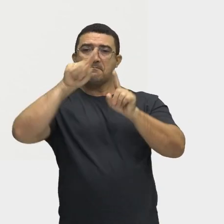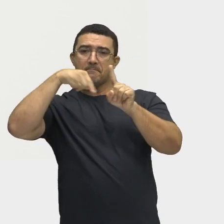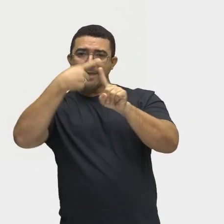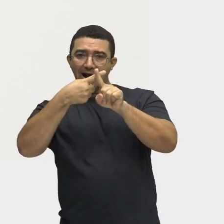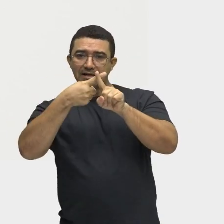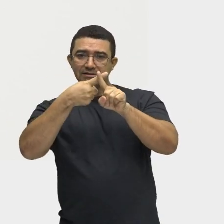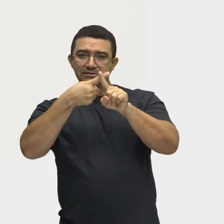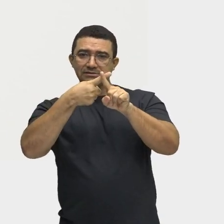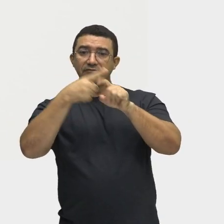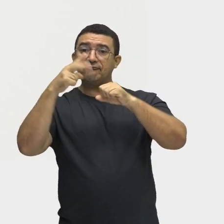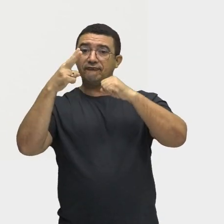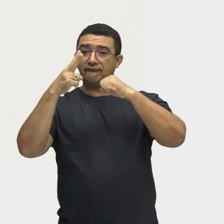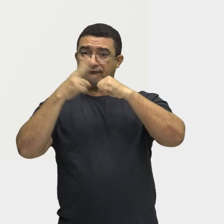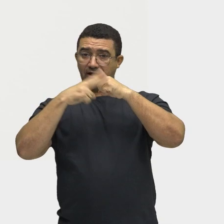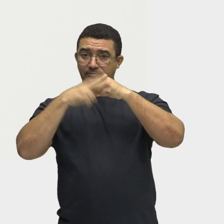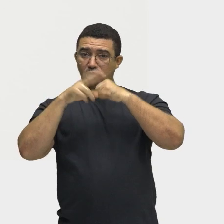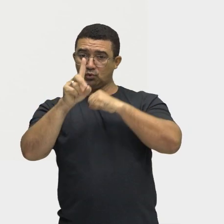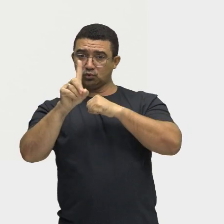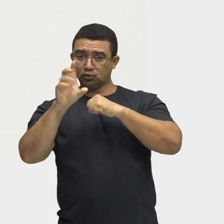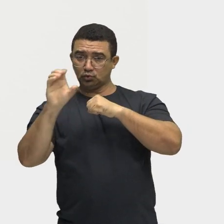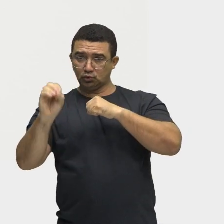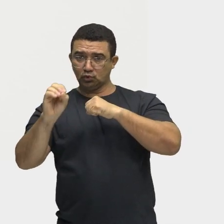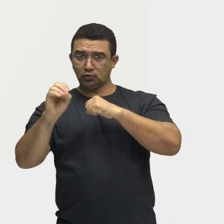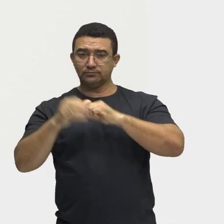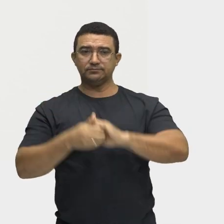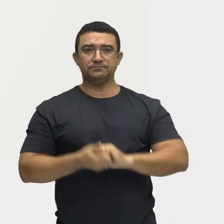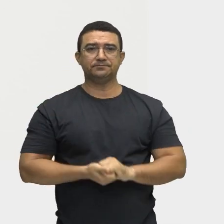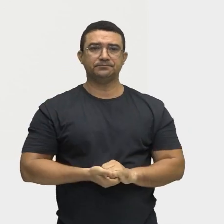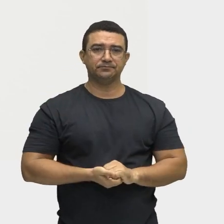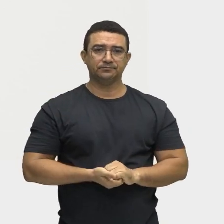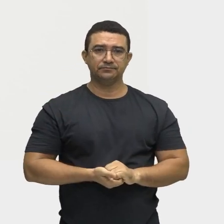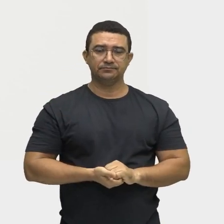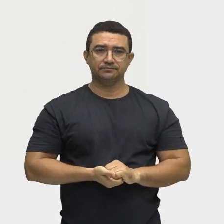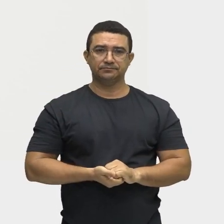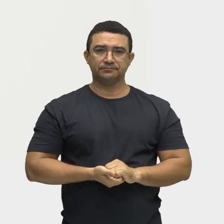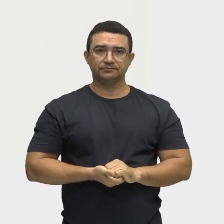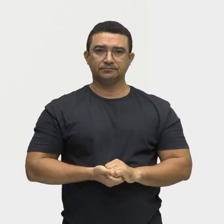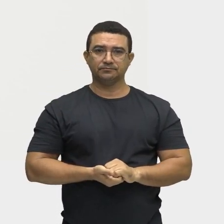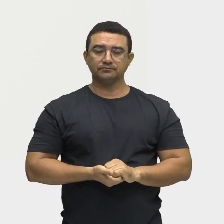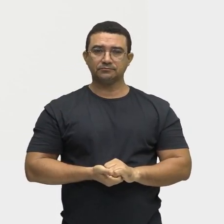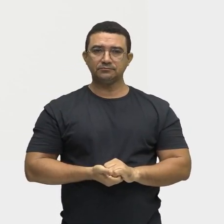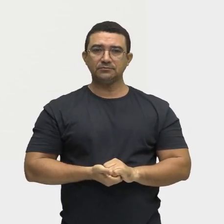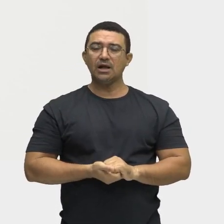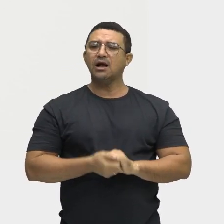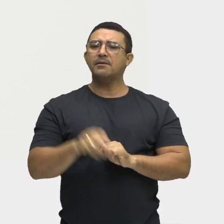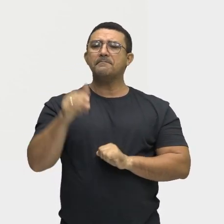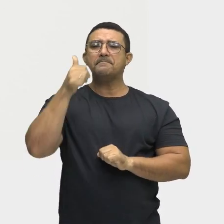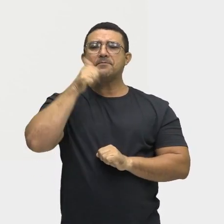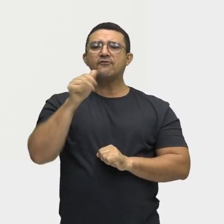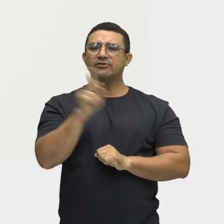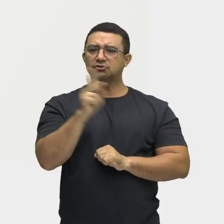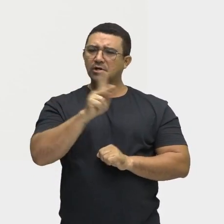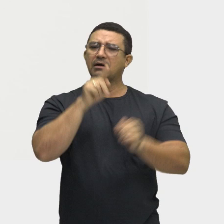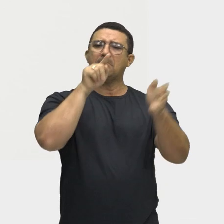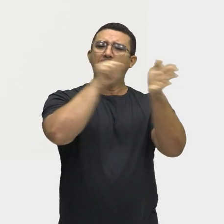nesse diálogo, vocês podem perceber que a Teacher Cris fez várias perguntas somente utilizando o nosso auxiliar do e também as double weight words. Olha